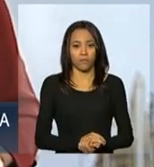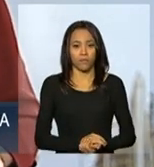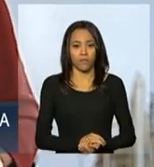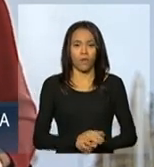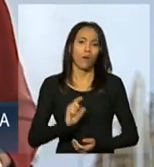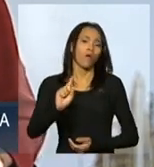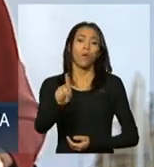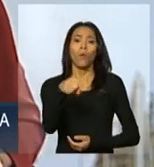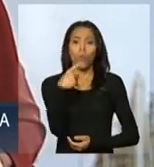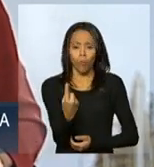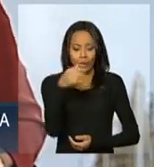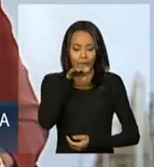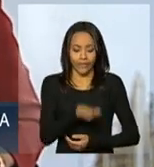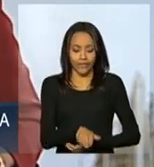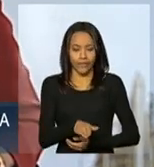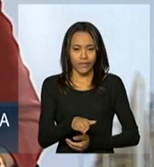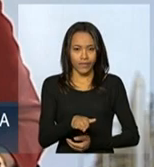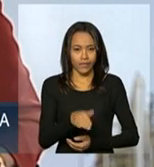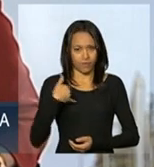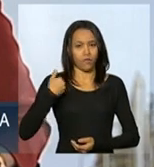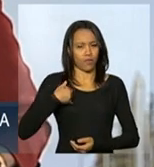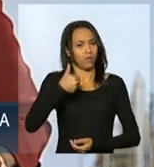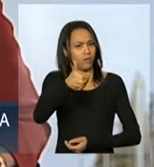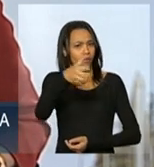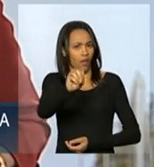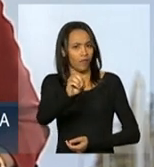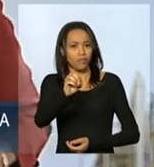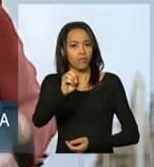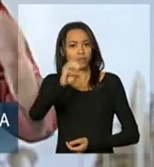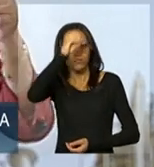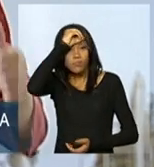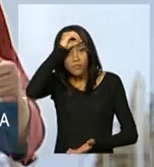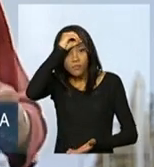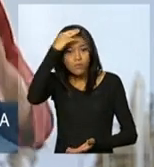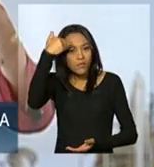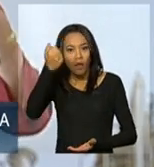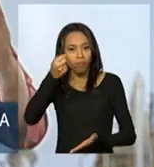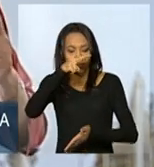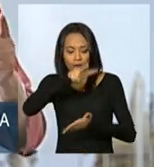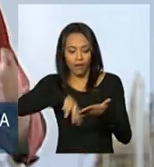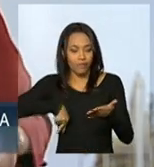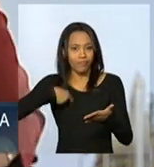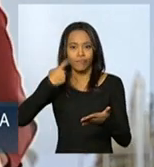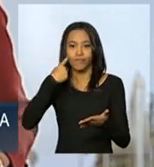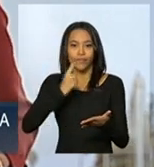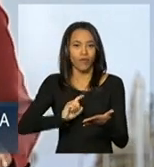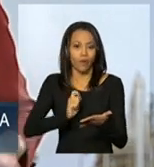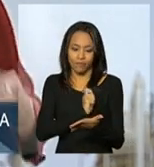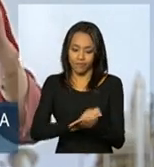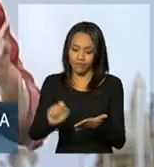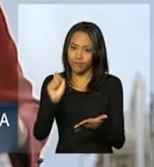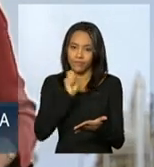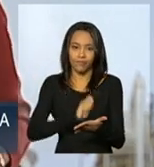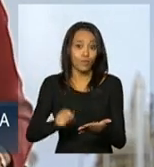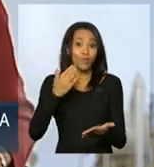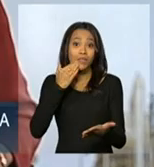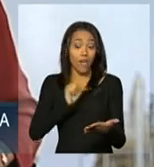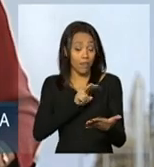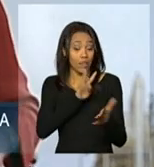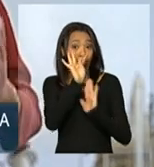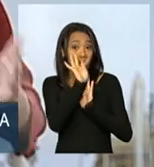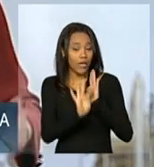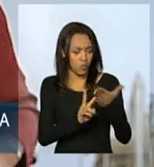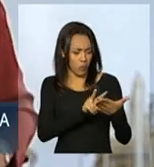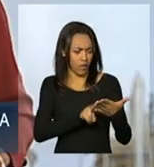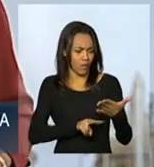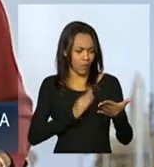uma criança chega aos 10 anos sem saber ler, escrever e interpretar um